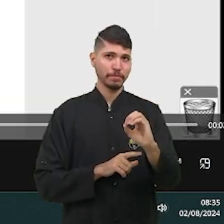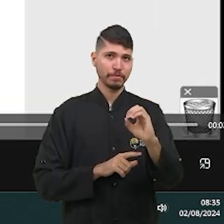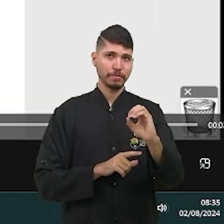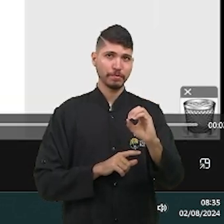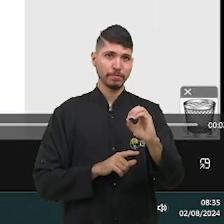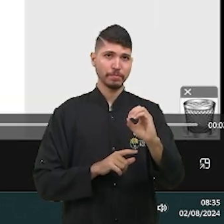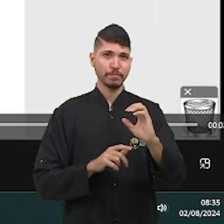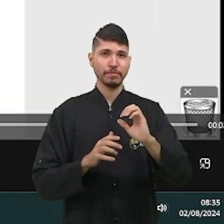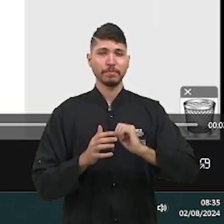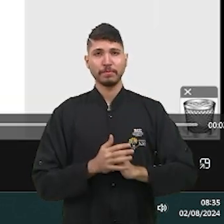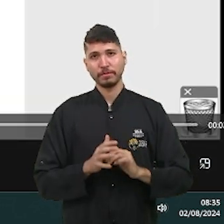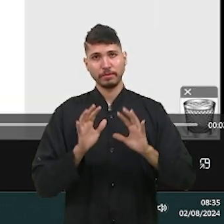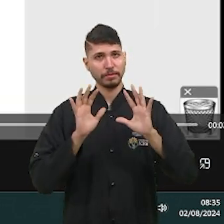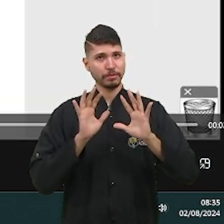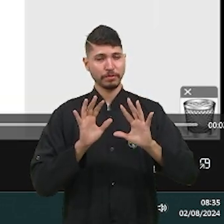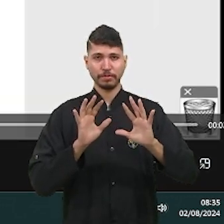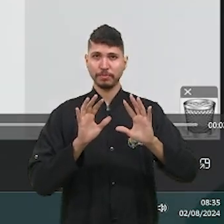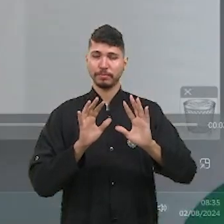um